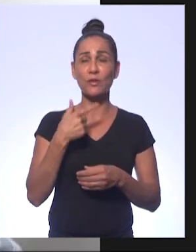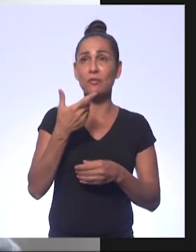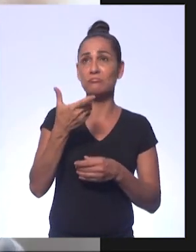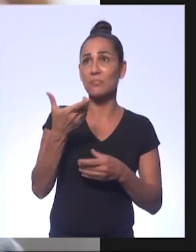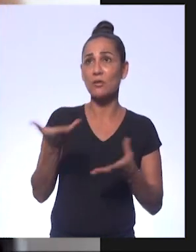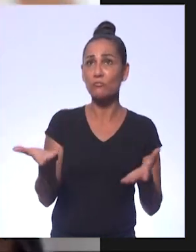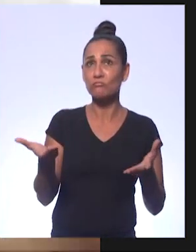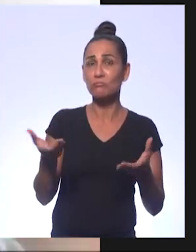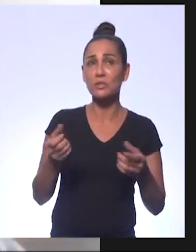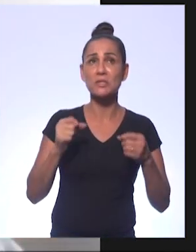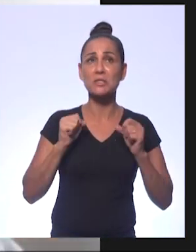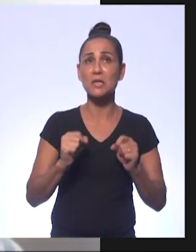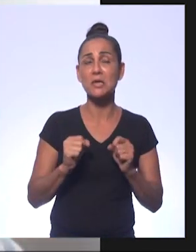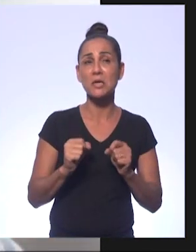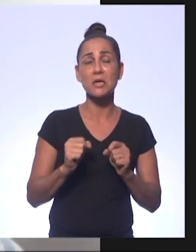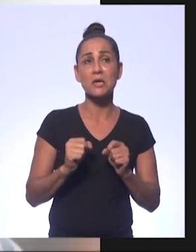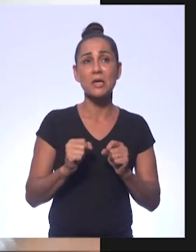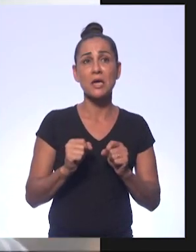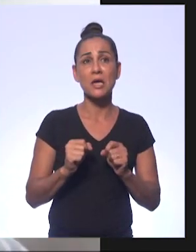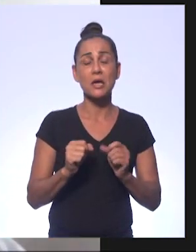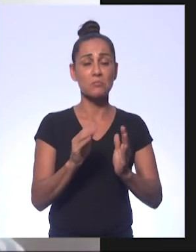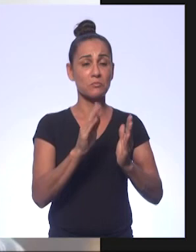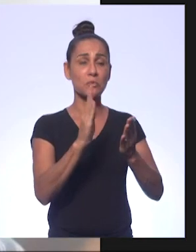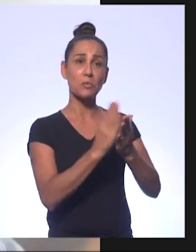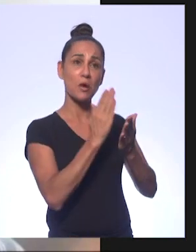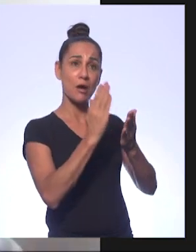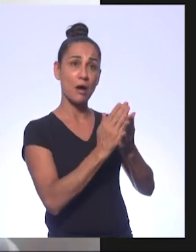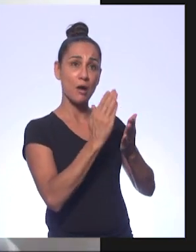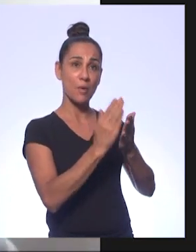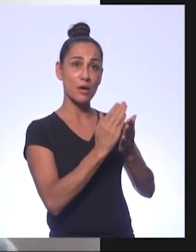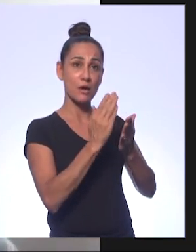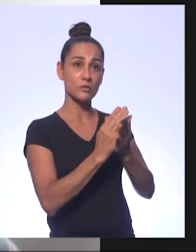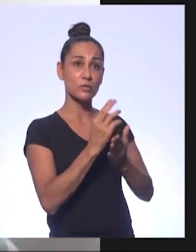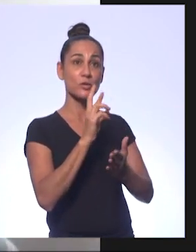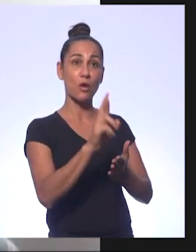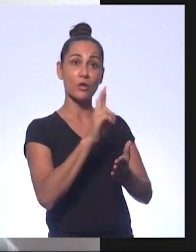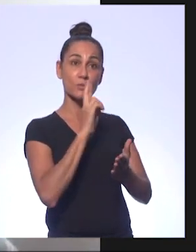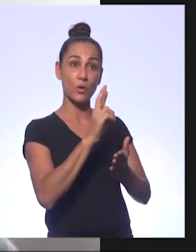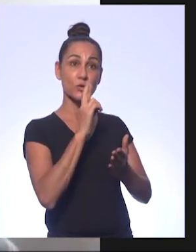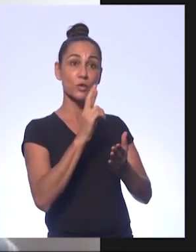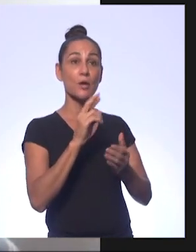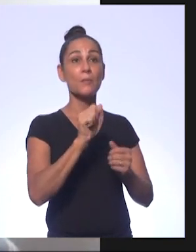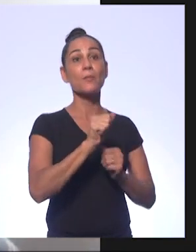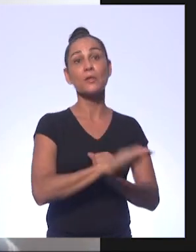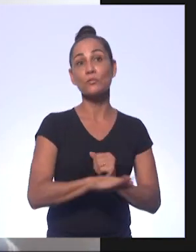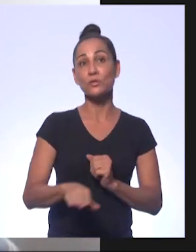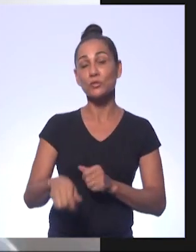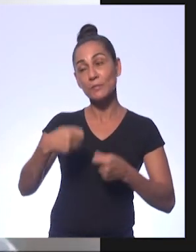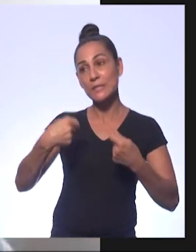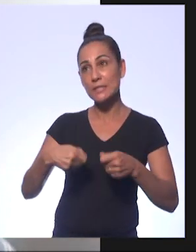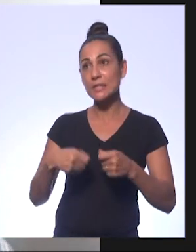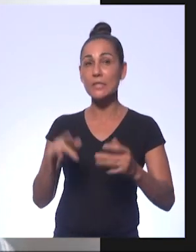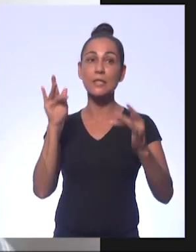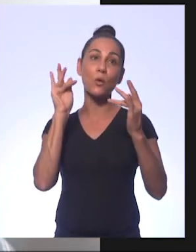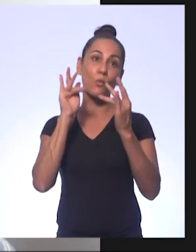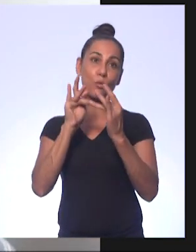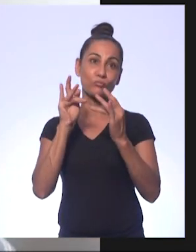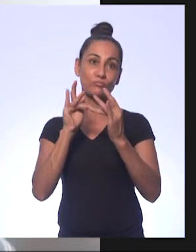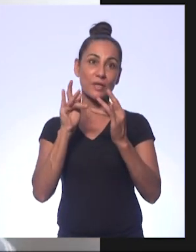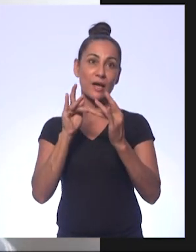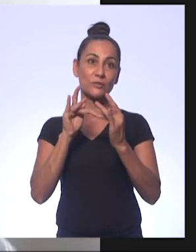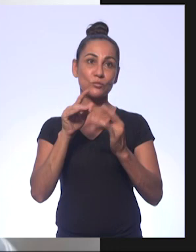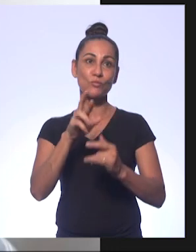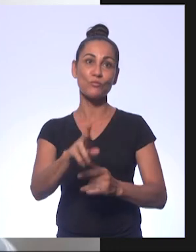na máquina, podia ser num caderno de resposta, mas o estudante precisa ter contato com uma boa